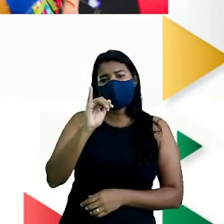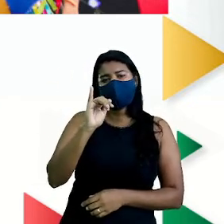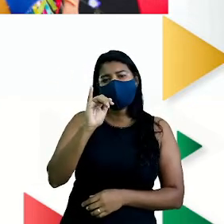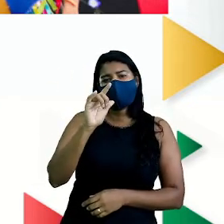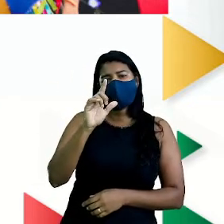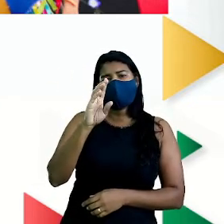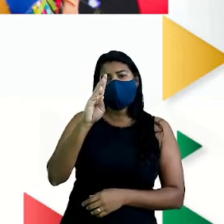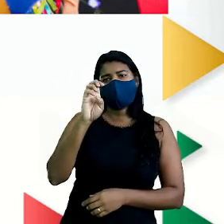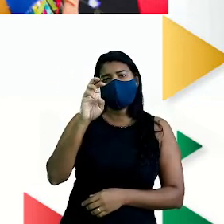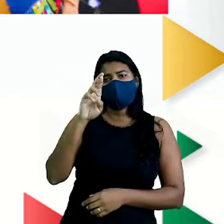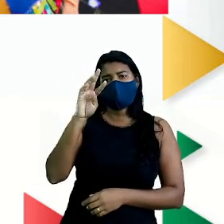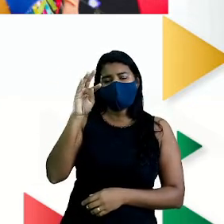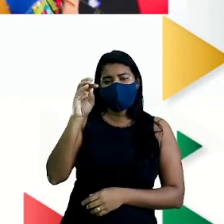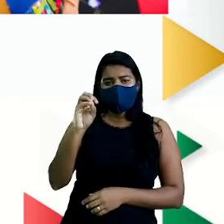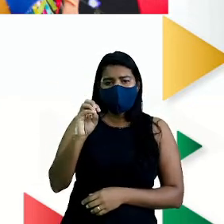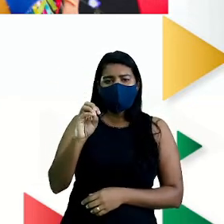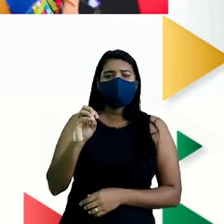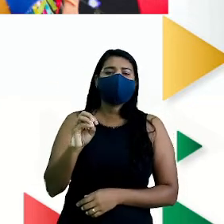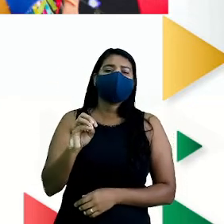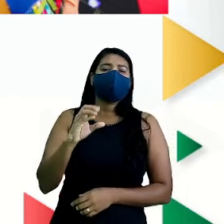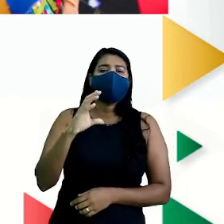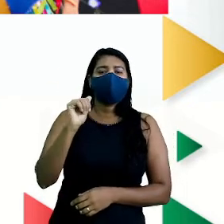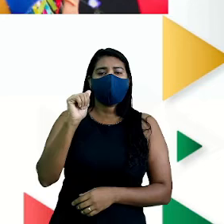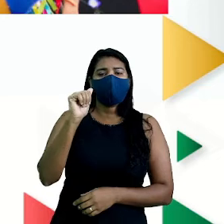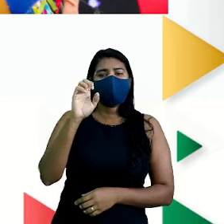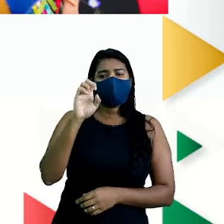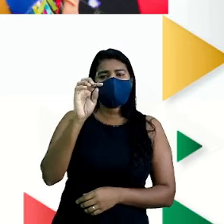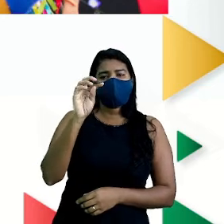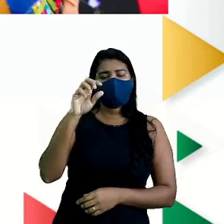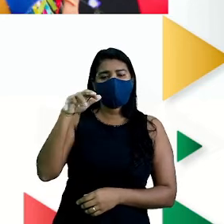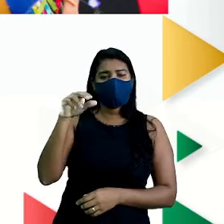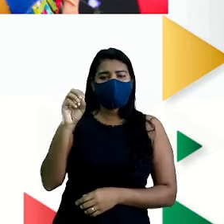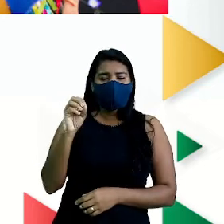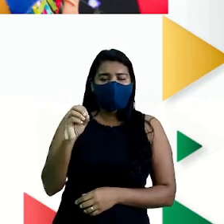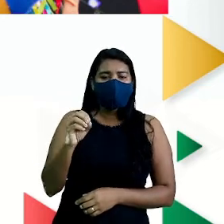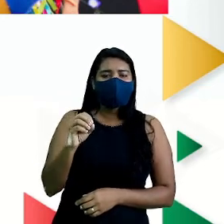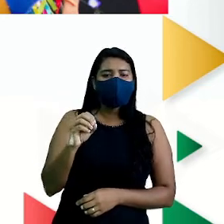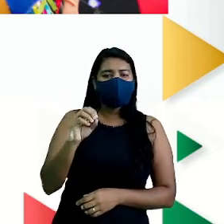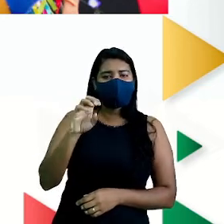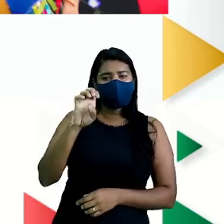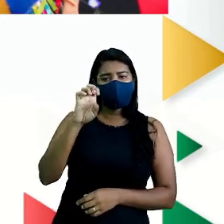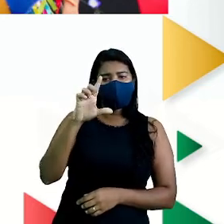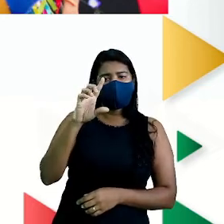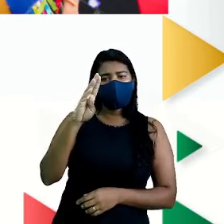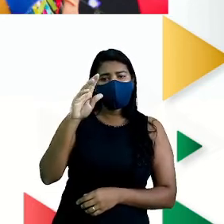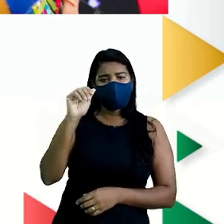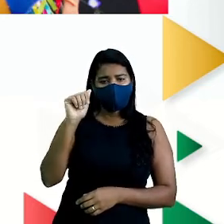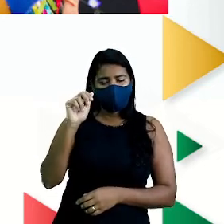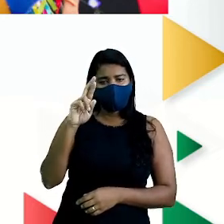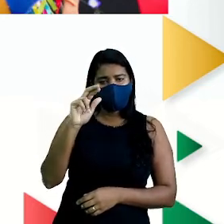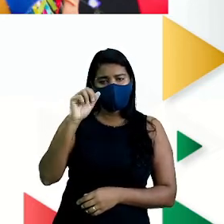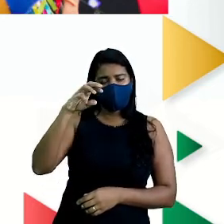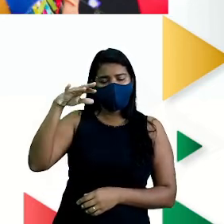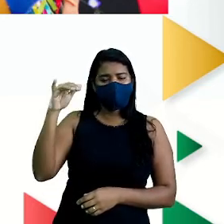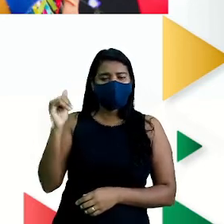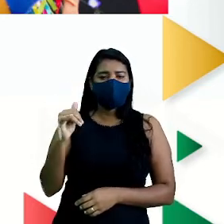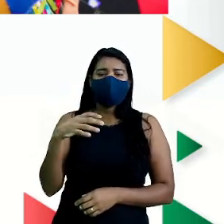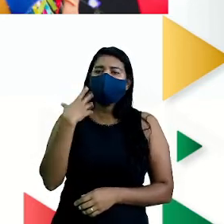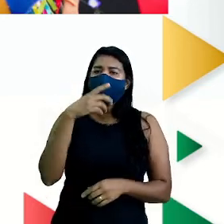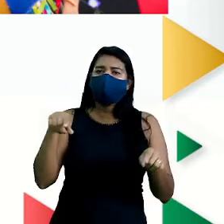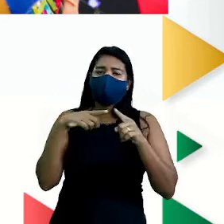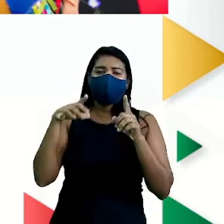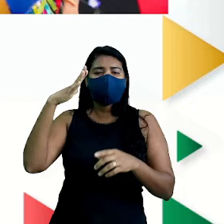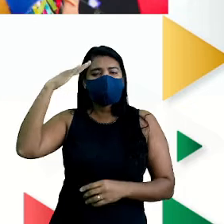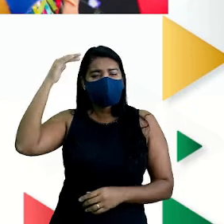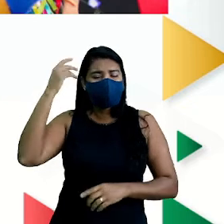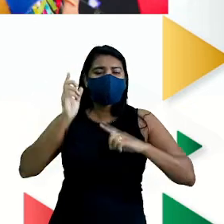Gil, cantor frevo, Caetano Veloso, Elba Ramalho, né? Que tem aquela música bem, né, bastante famosa, que cantou